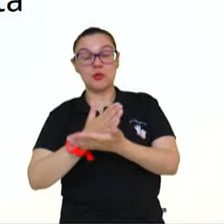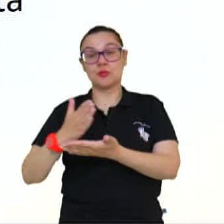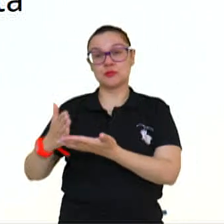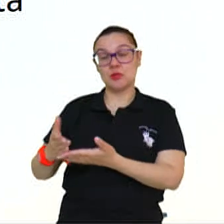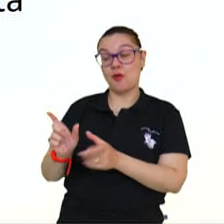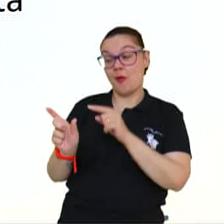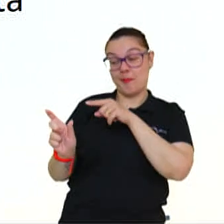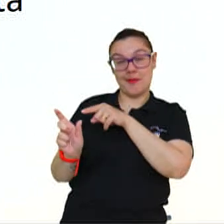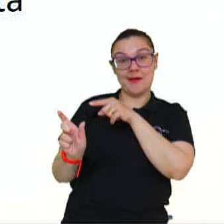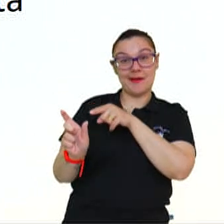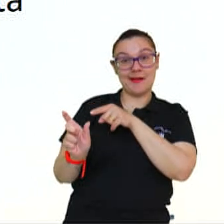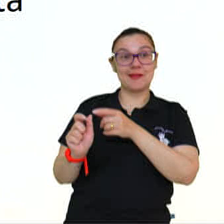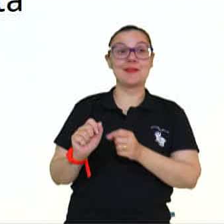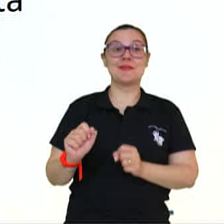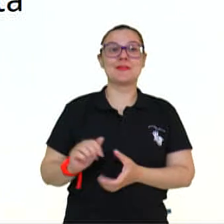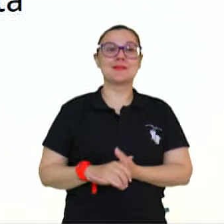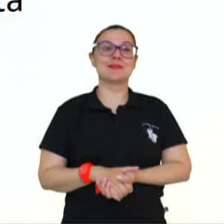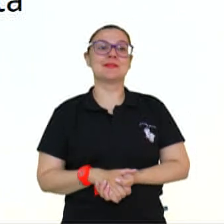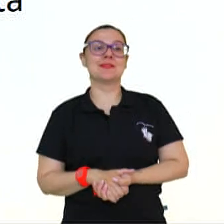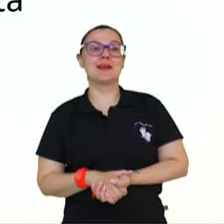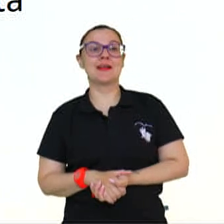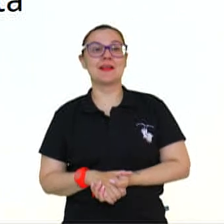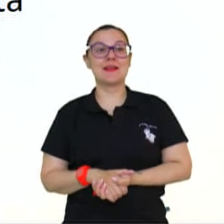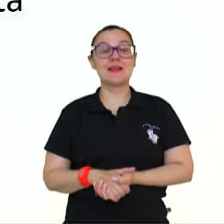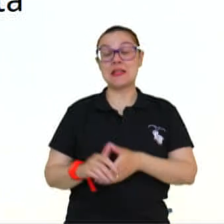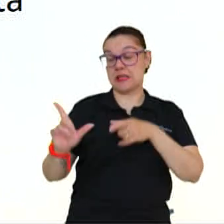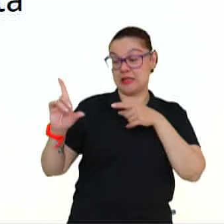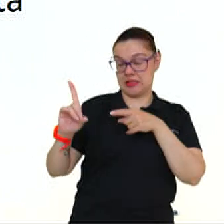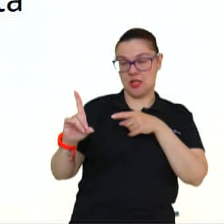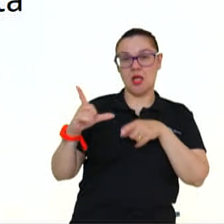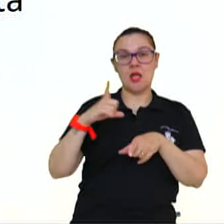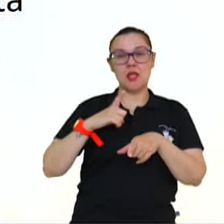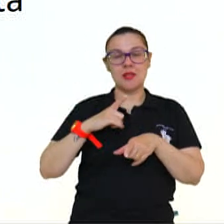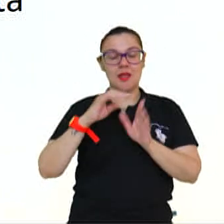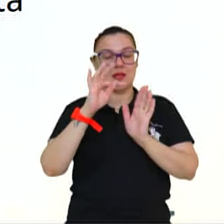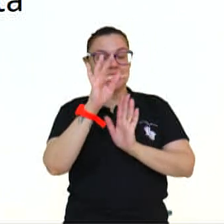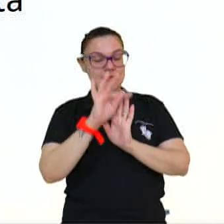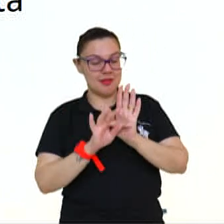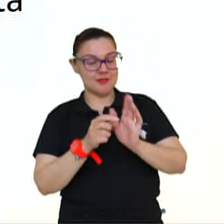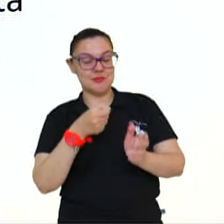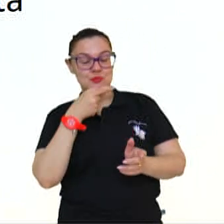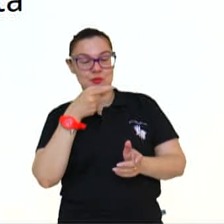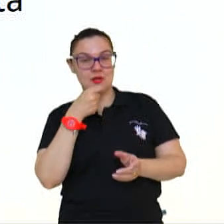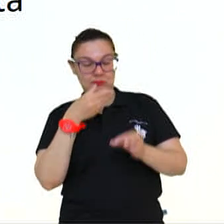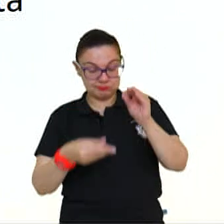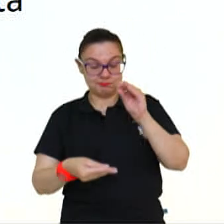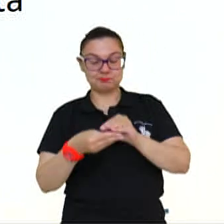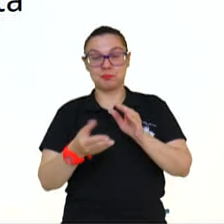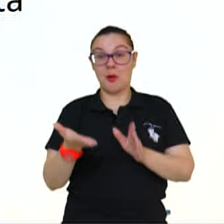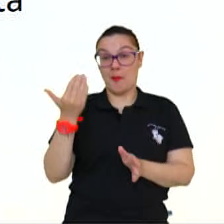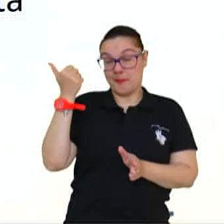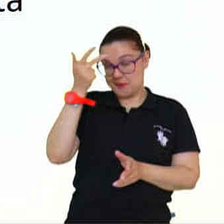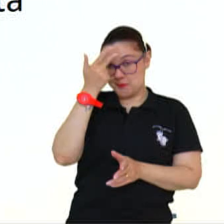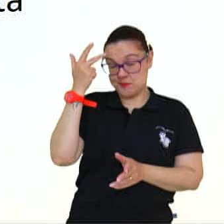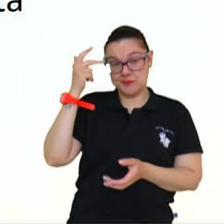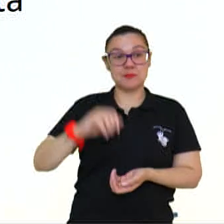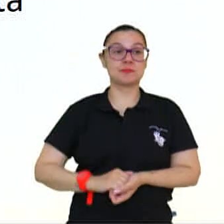Olha a palavrinha aqui, mágica. D. A existência de trechos cômicos e a narrativa restrita ao passado do